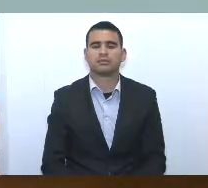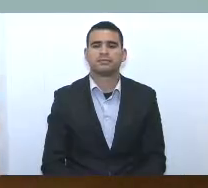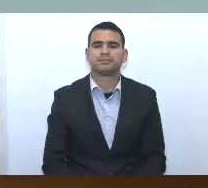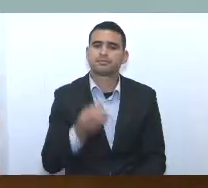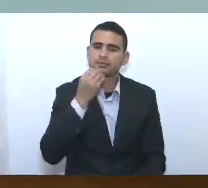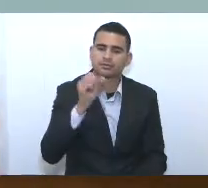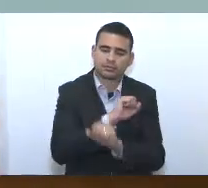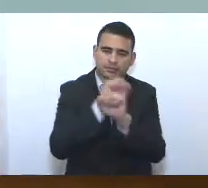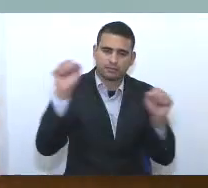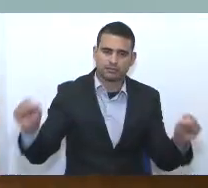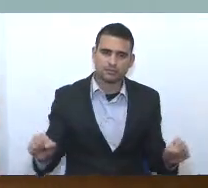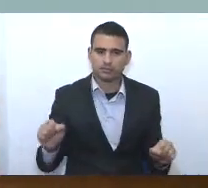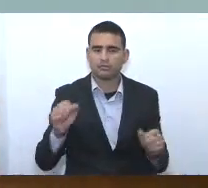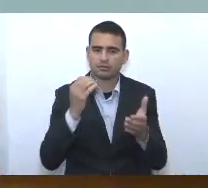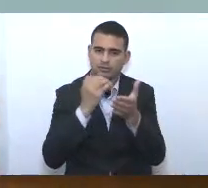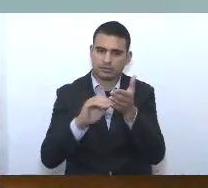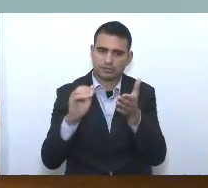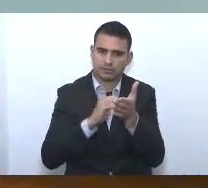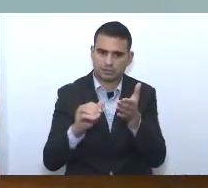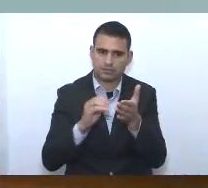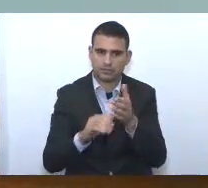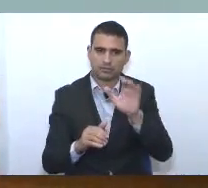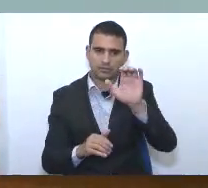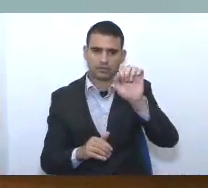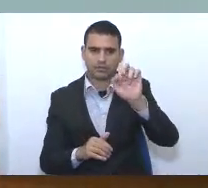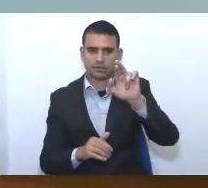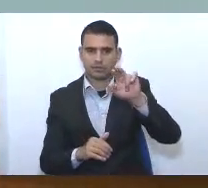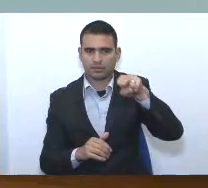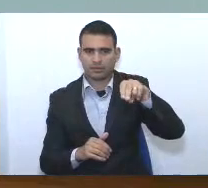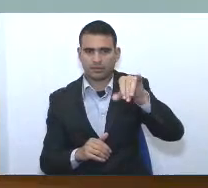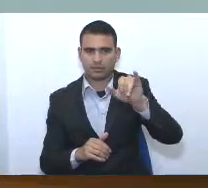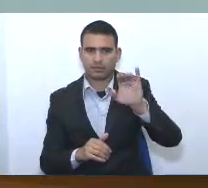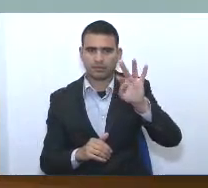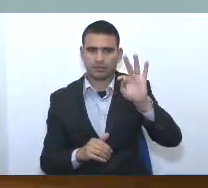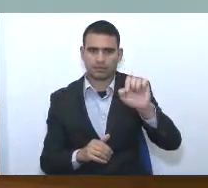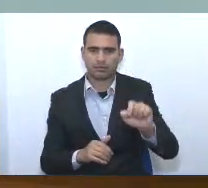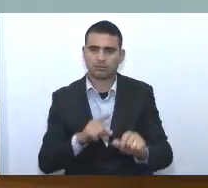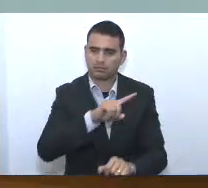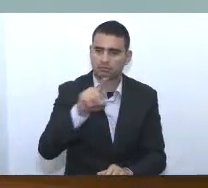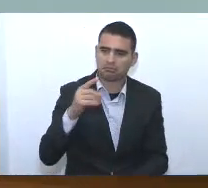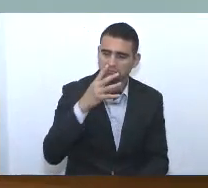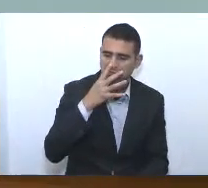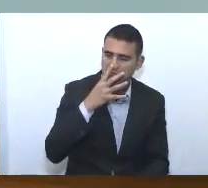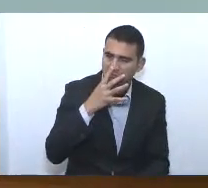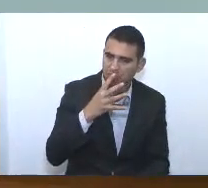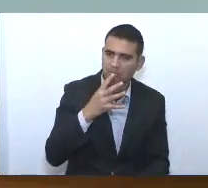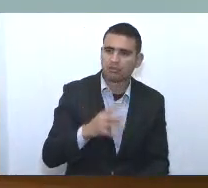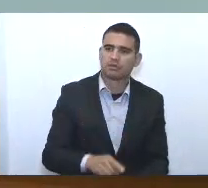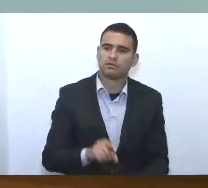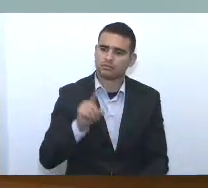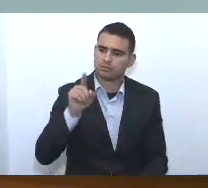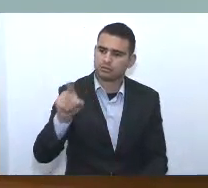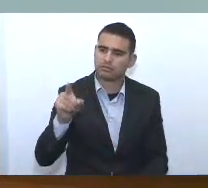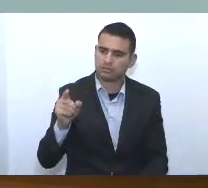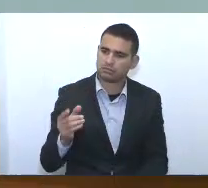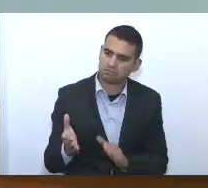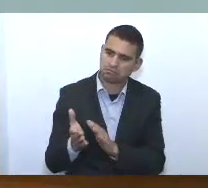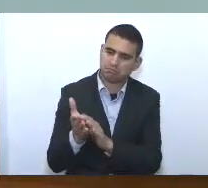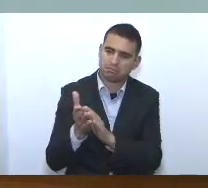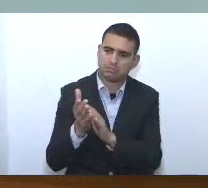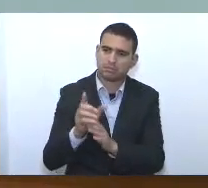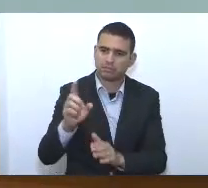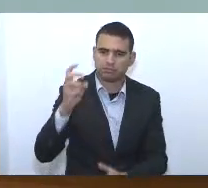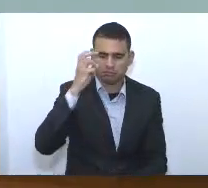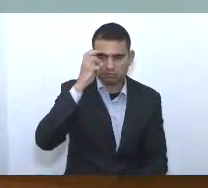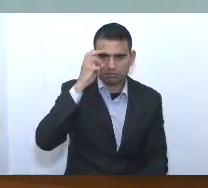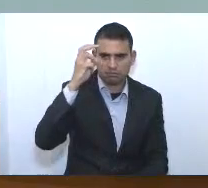Bom dia, senhor secretário Carniti, pessoa que eu tenho uma admiração muito grande por ser, além de secretário, um